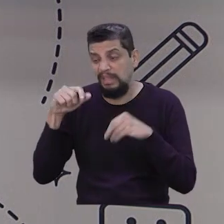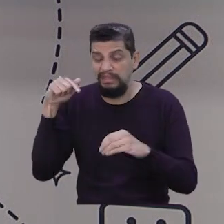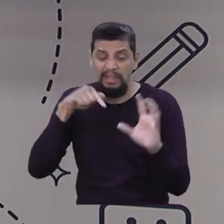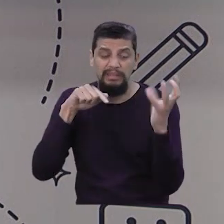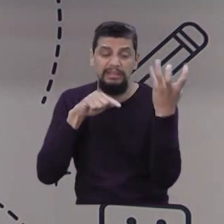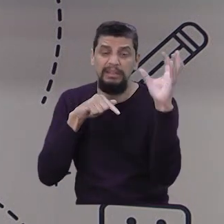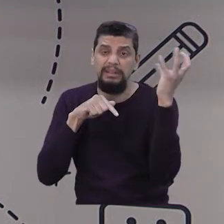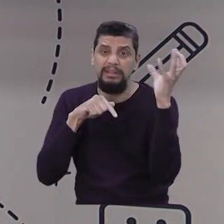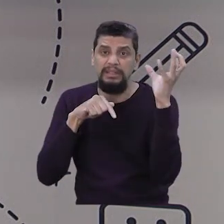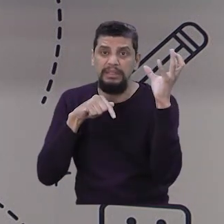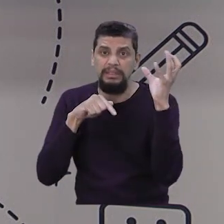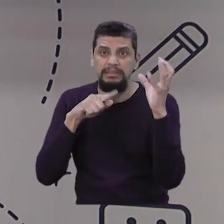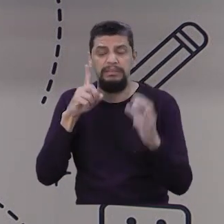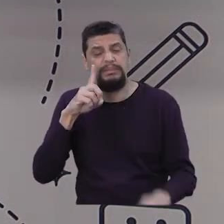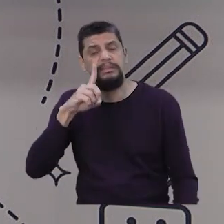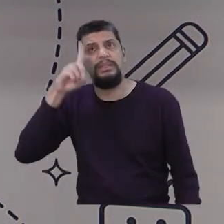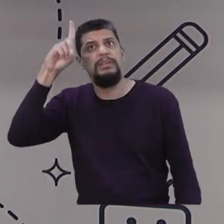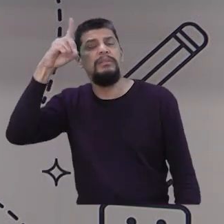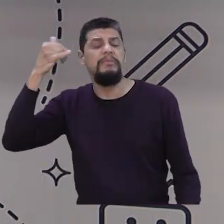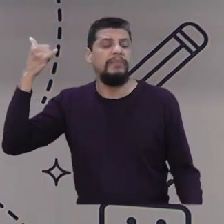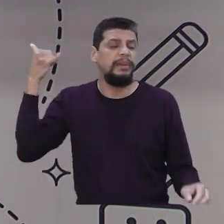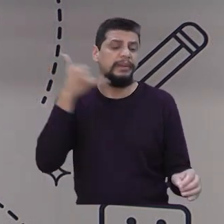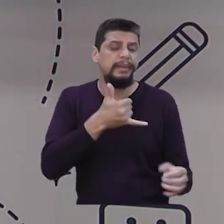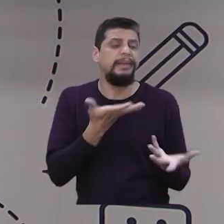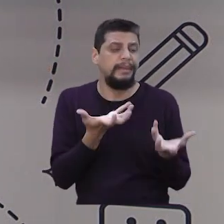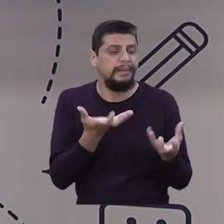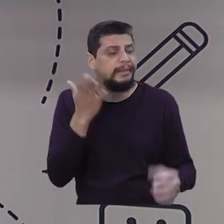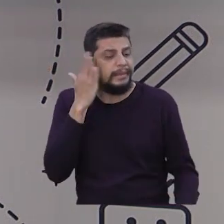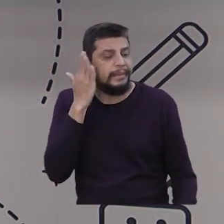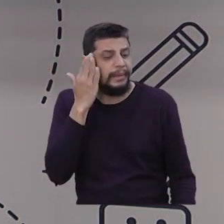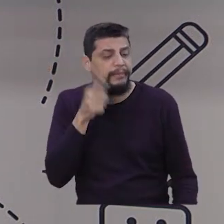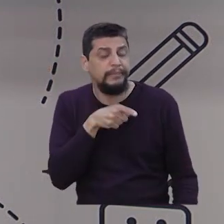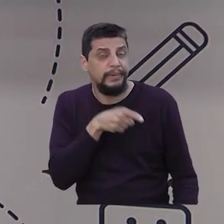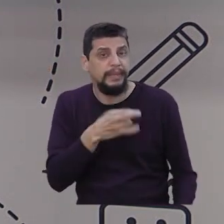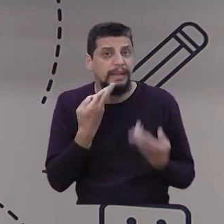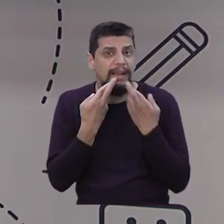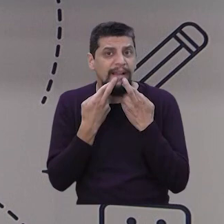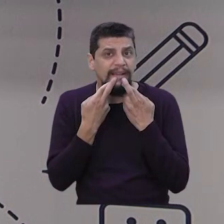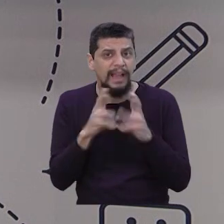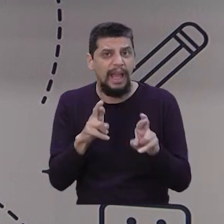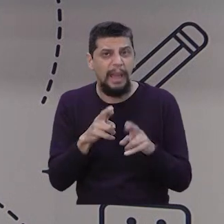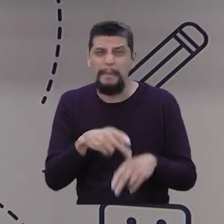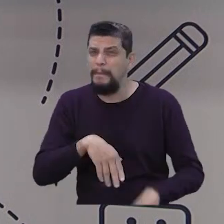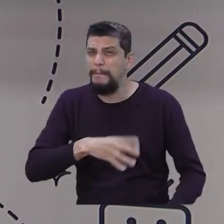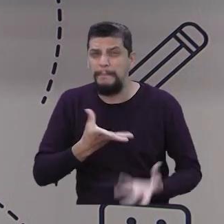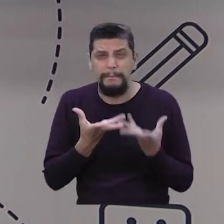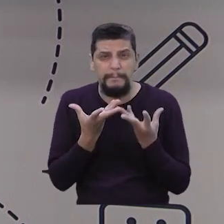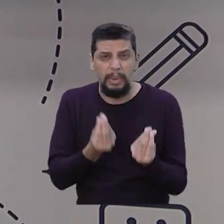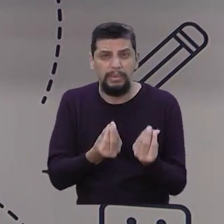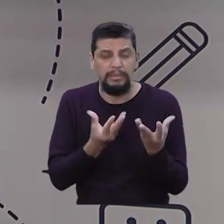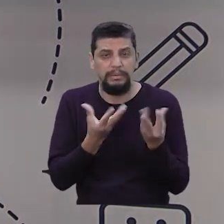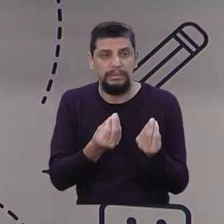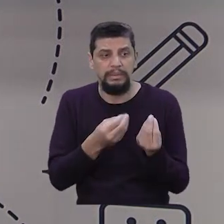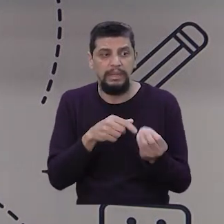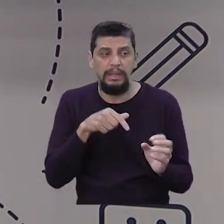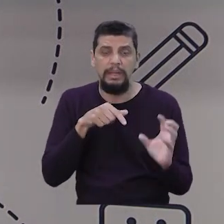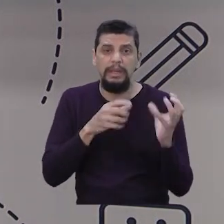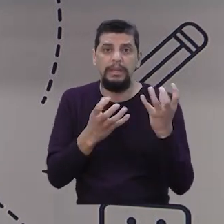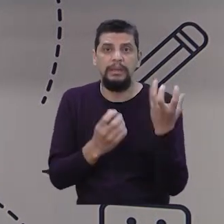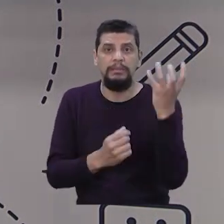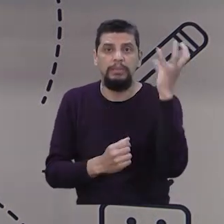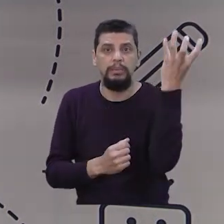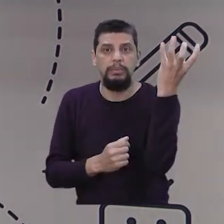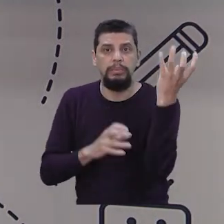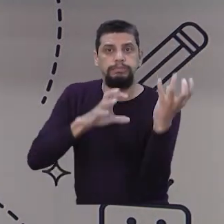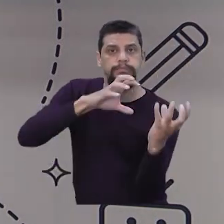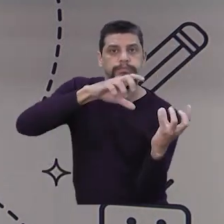árvore, que o Criador falou: você quer saber? Você está reclamando demais. Pegou a